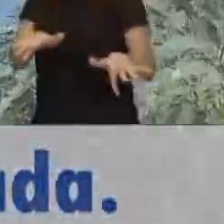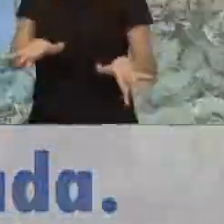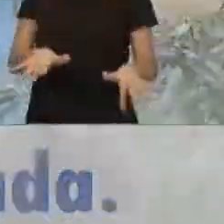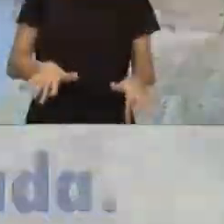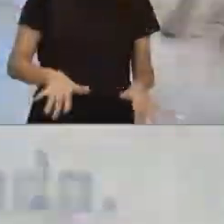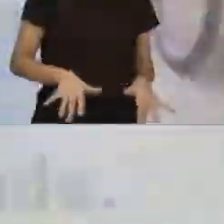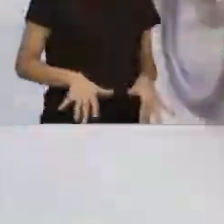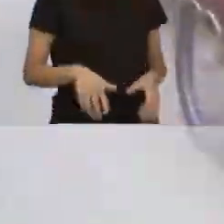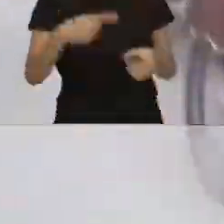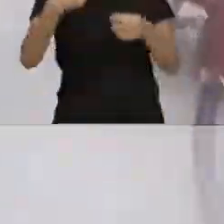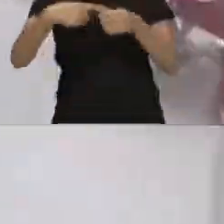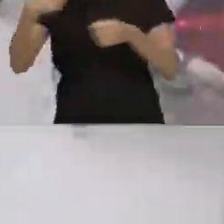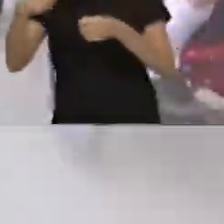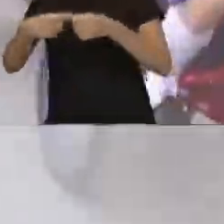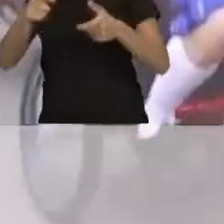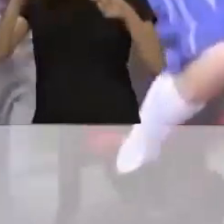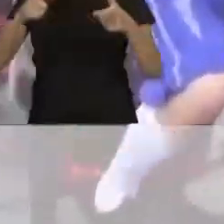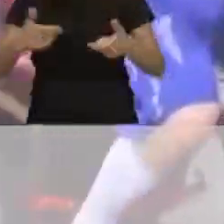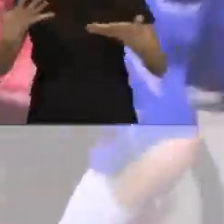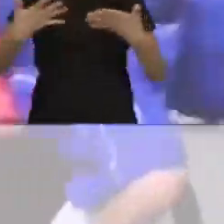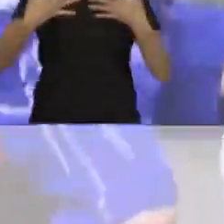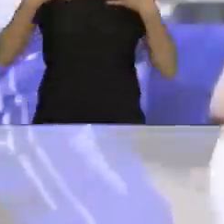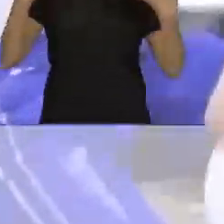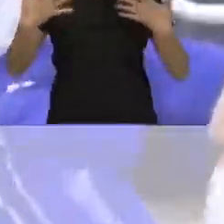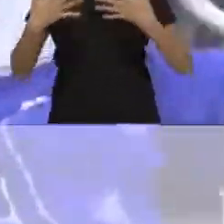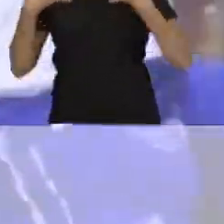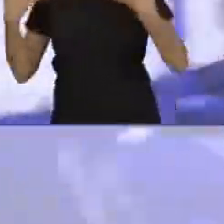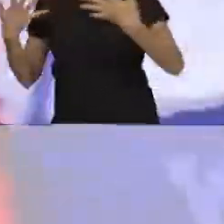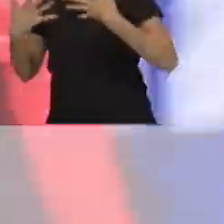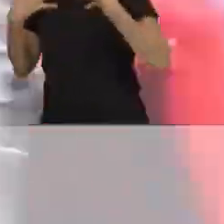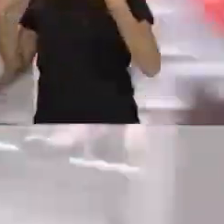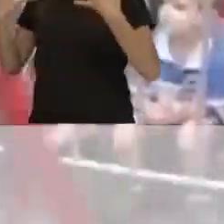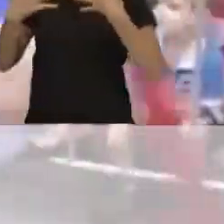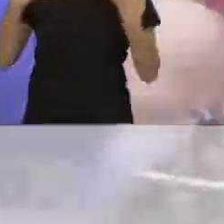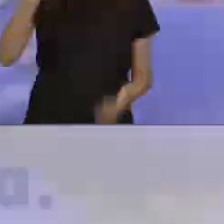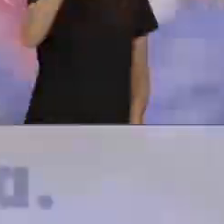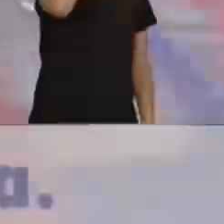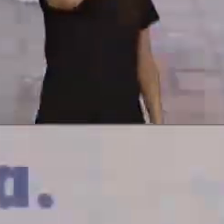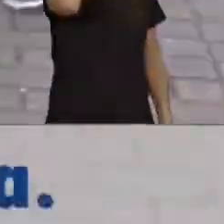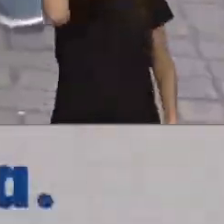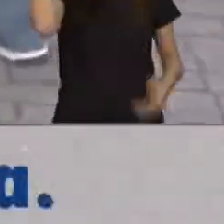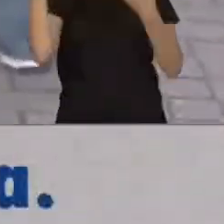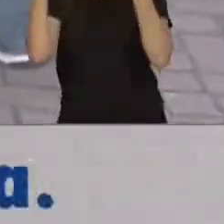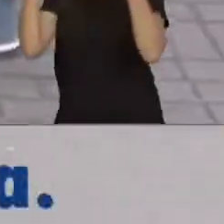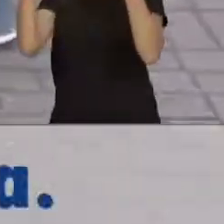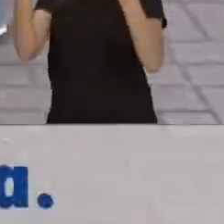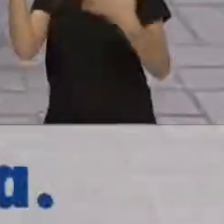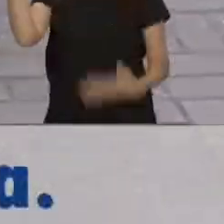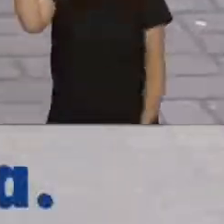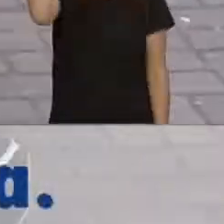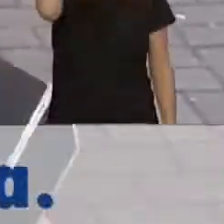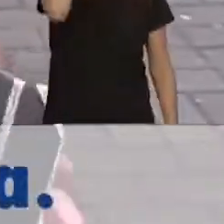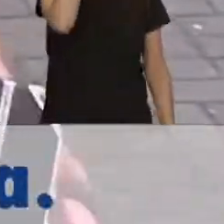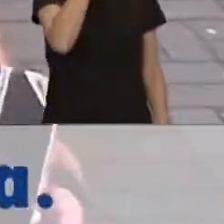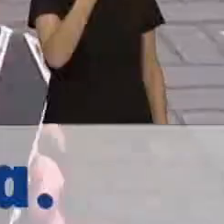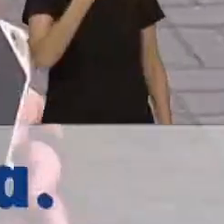abençoada. Cidade, jardim da alegria, no teu povo a beleza